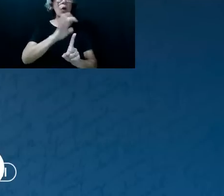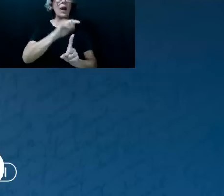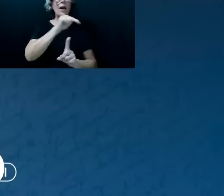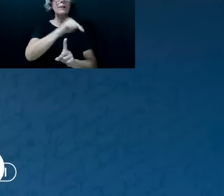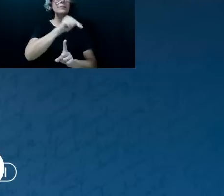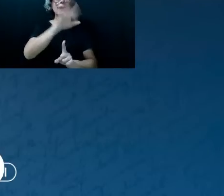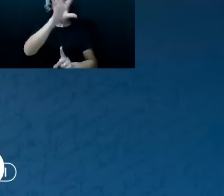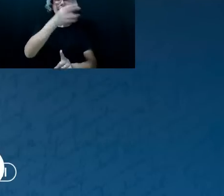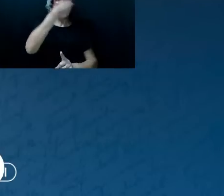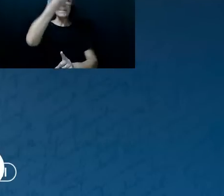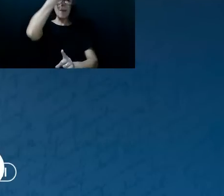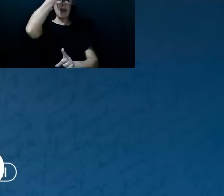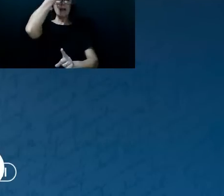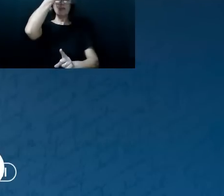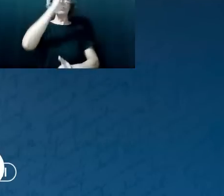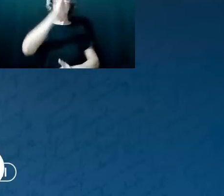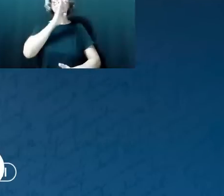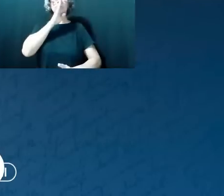Fábio?